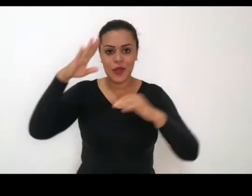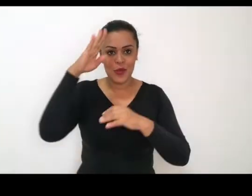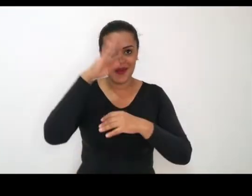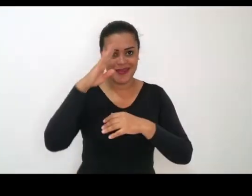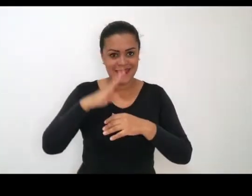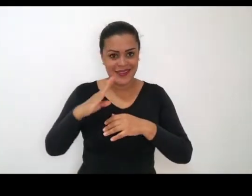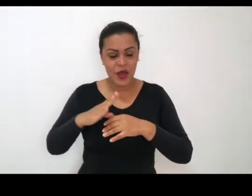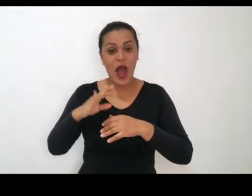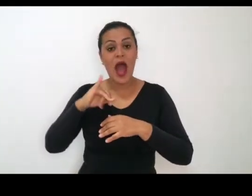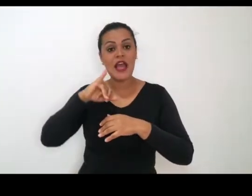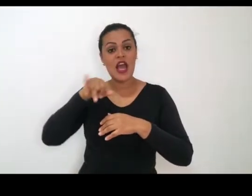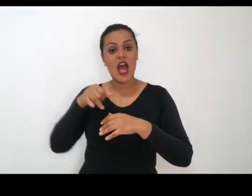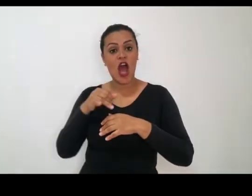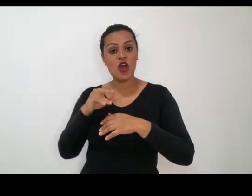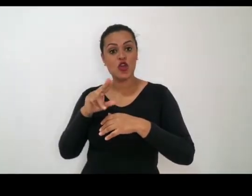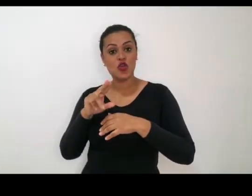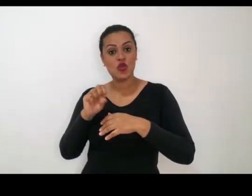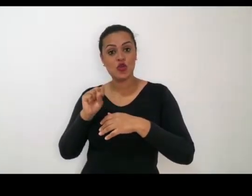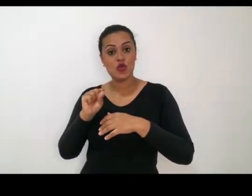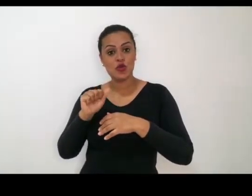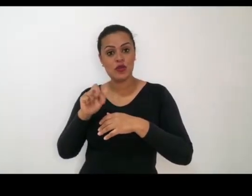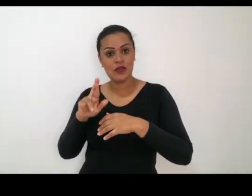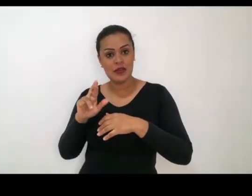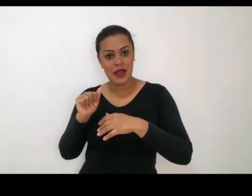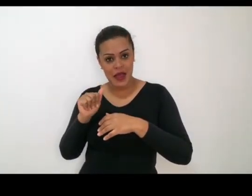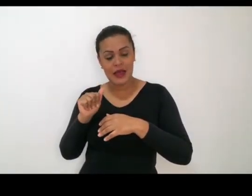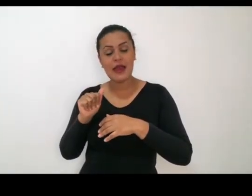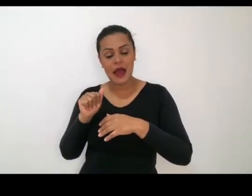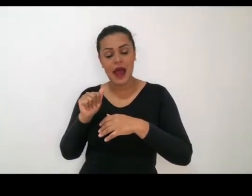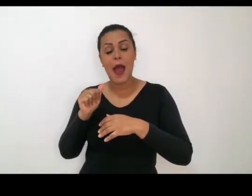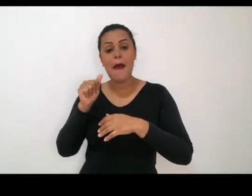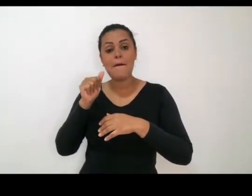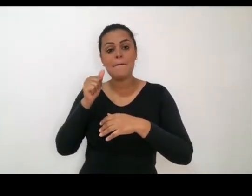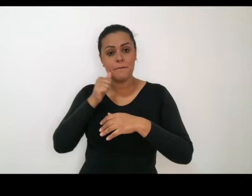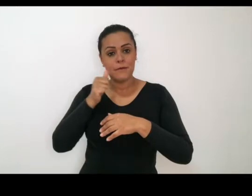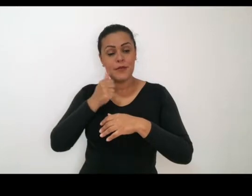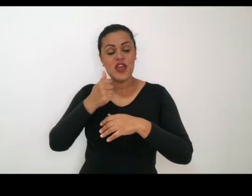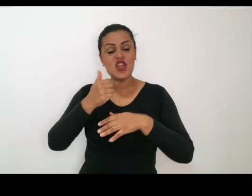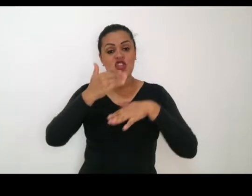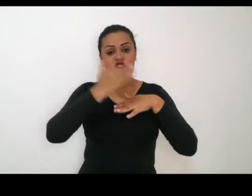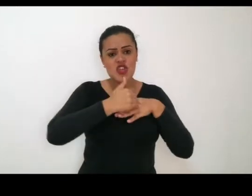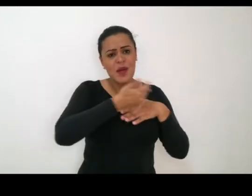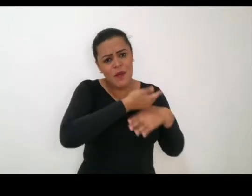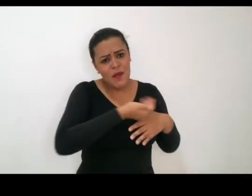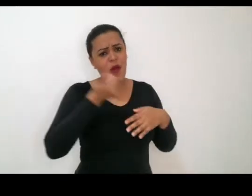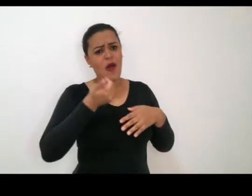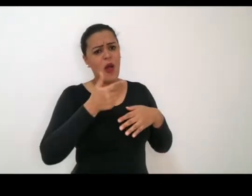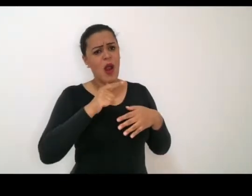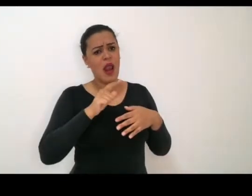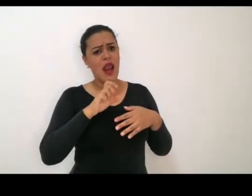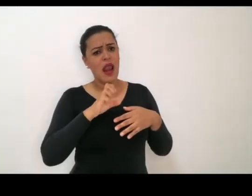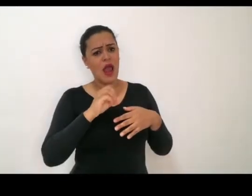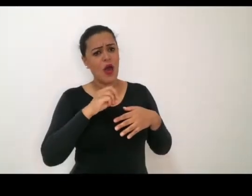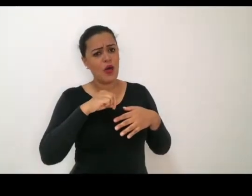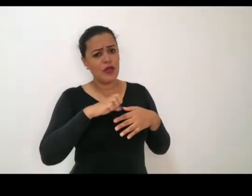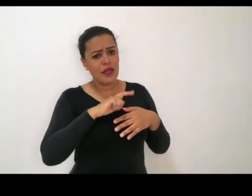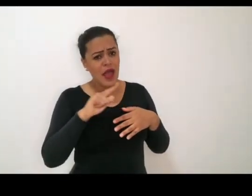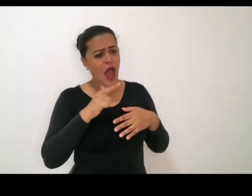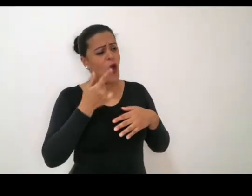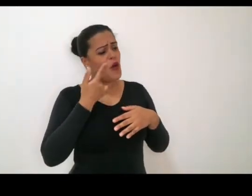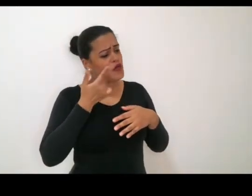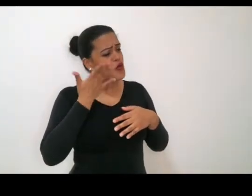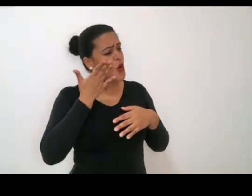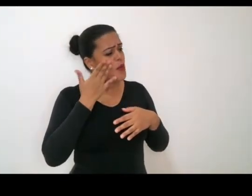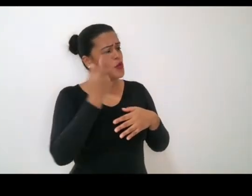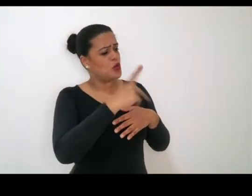chamou, assim, Leonel, eu soube dessa história aí do Painel Brasil, desses vídeos, por que você não passa aqui, vem